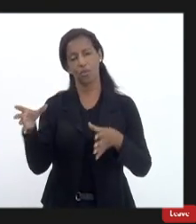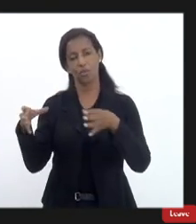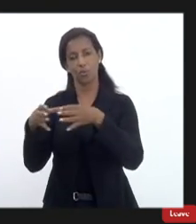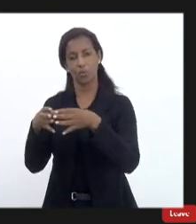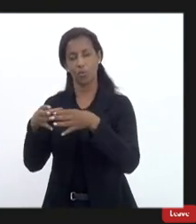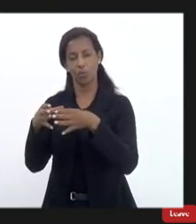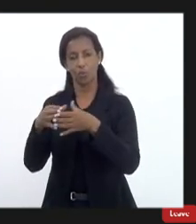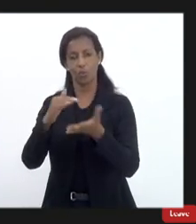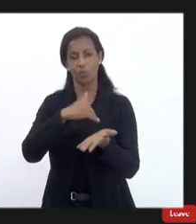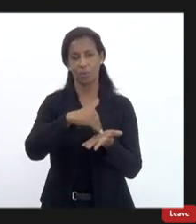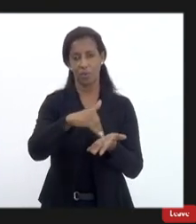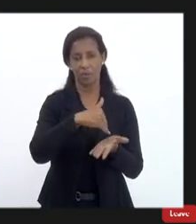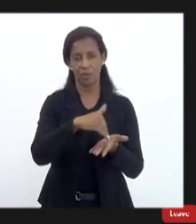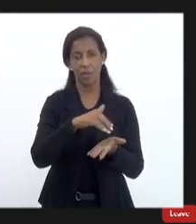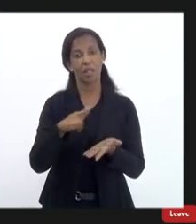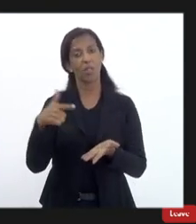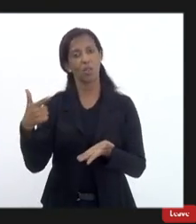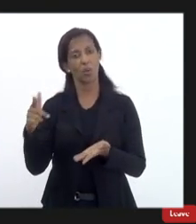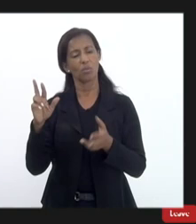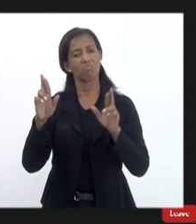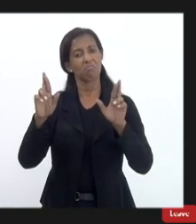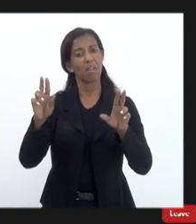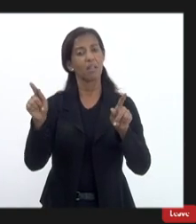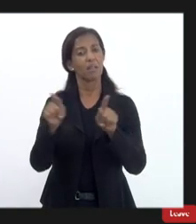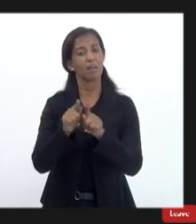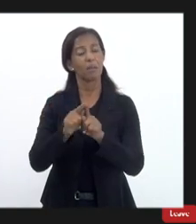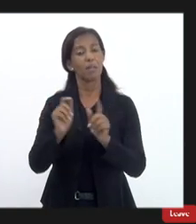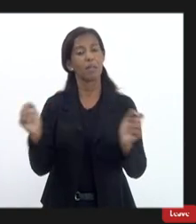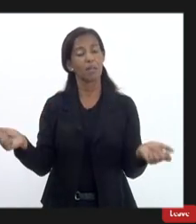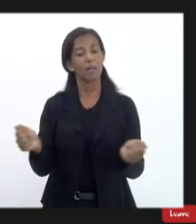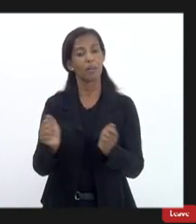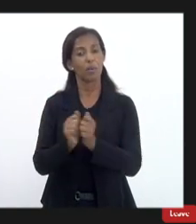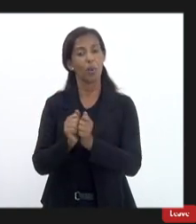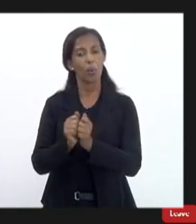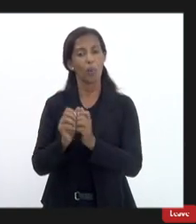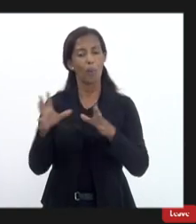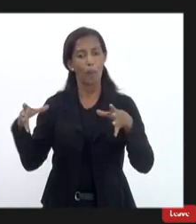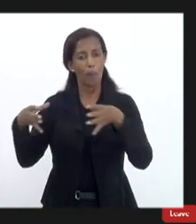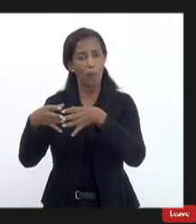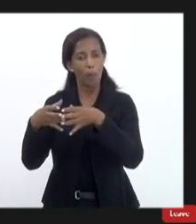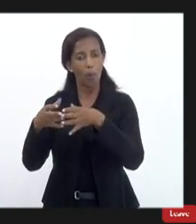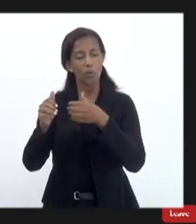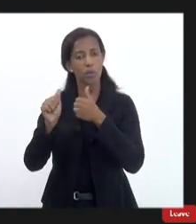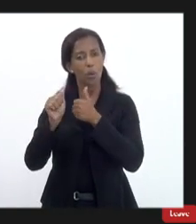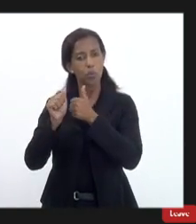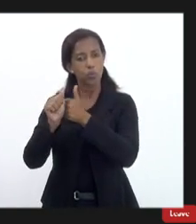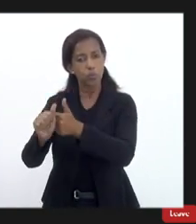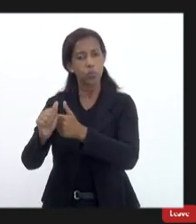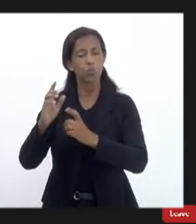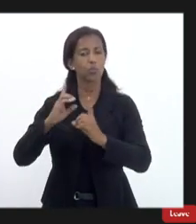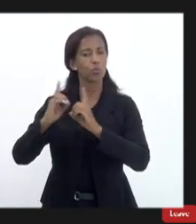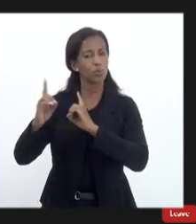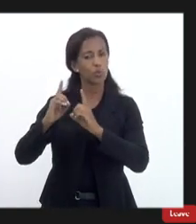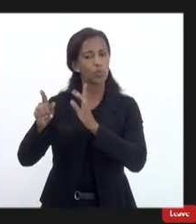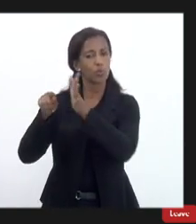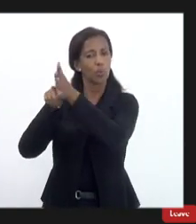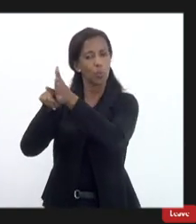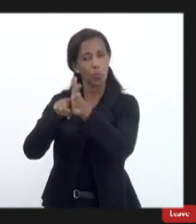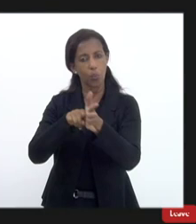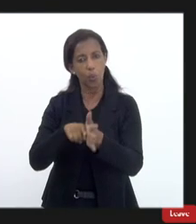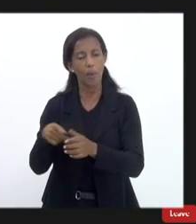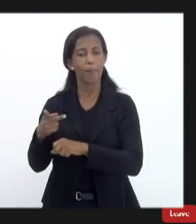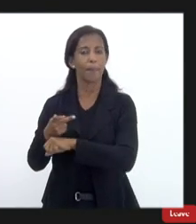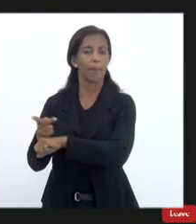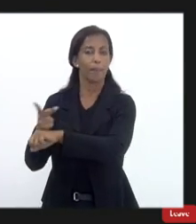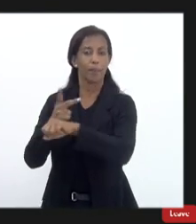Educação e outras representações, para que a gente possa estar em loco acompanhando, discutindo, verificando e